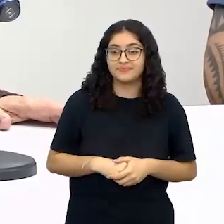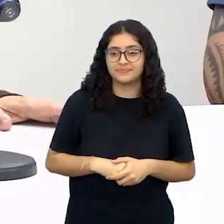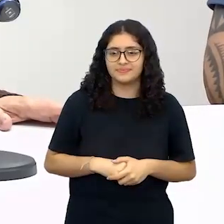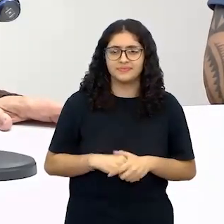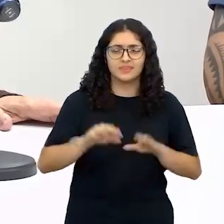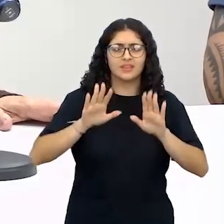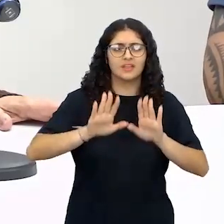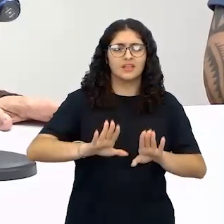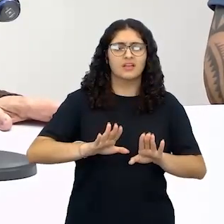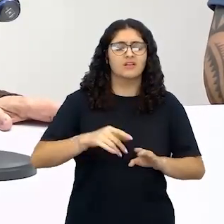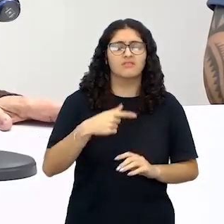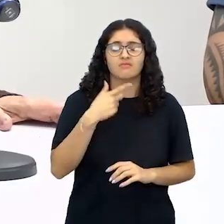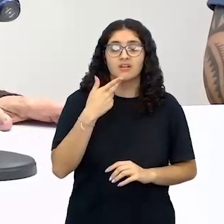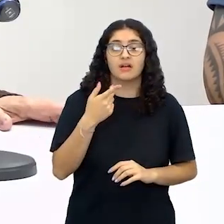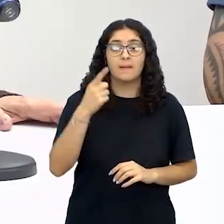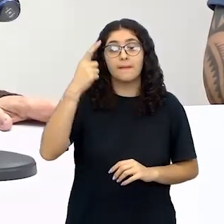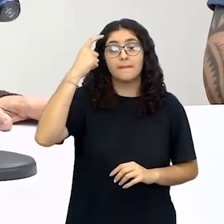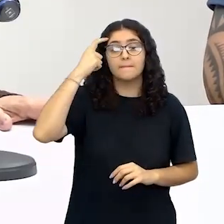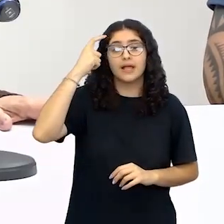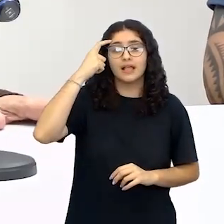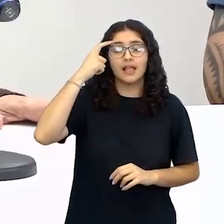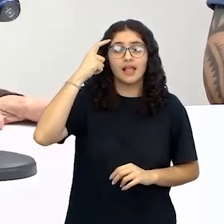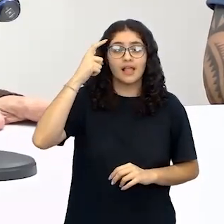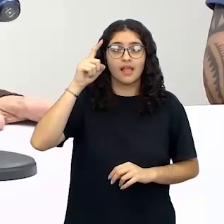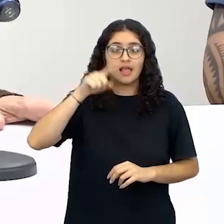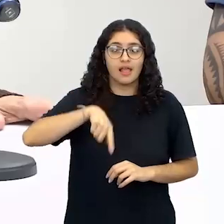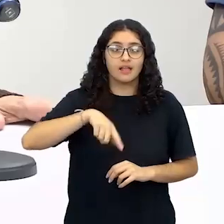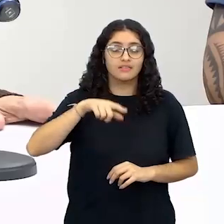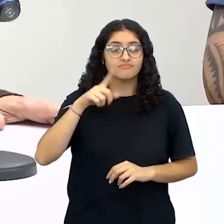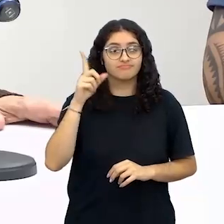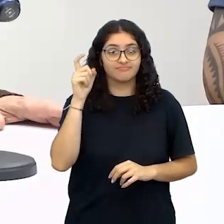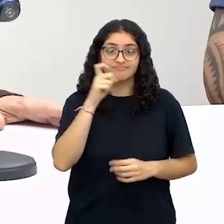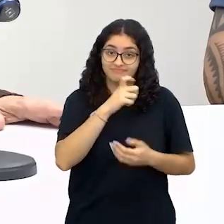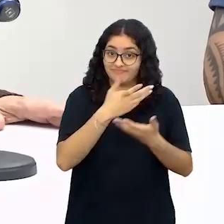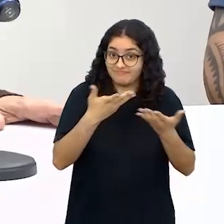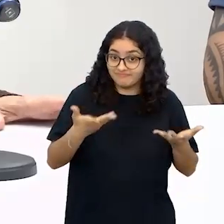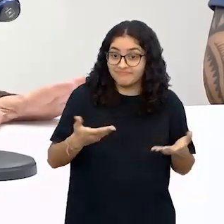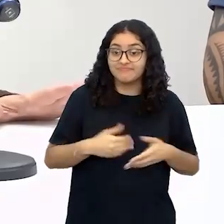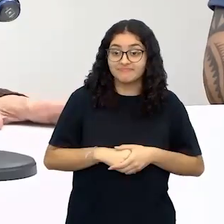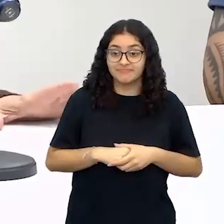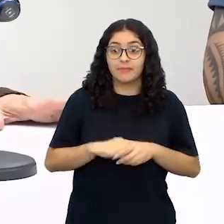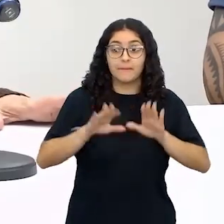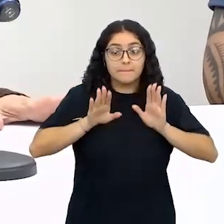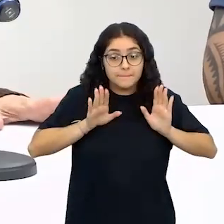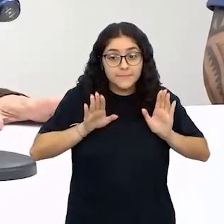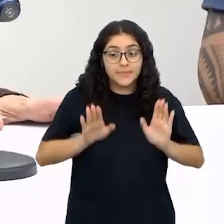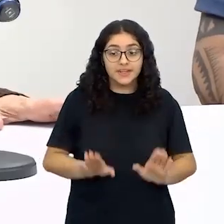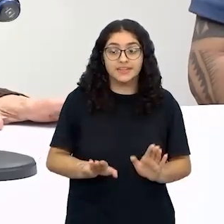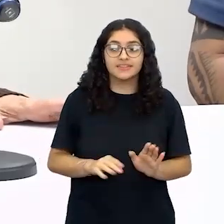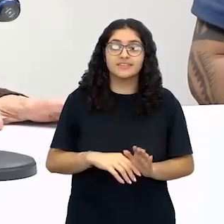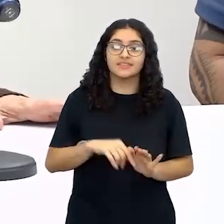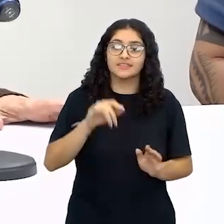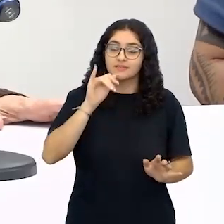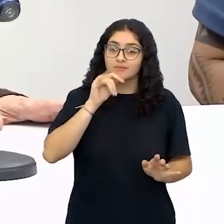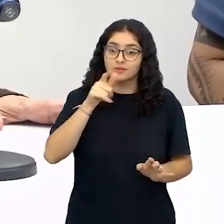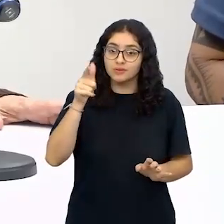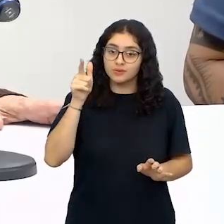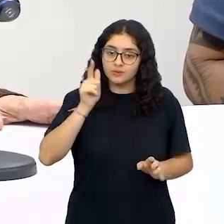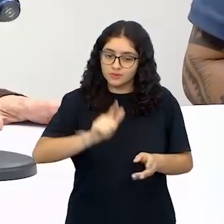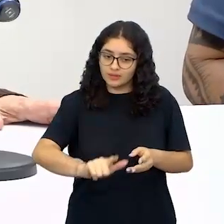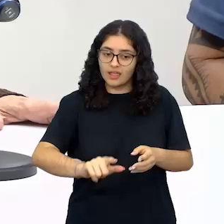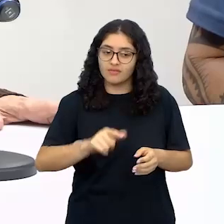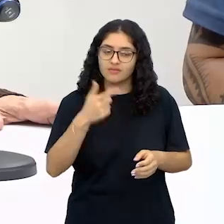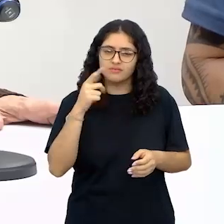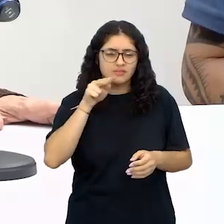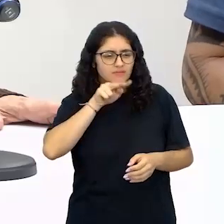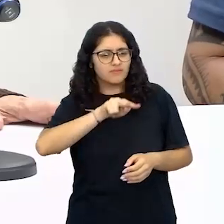Não vou dizer que pensar vai dar um pouquinho mais de trabalho. Só que o resultado